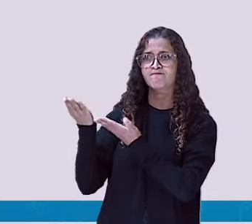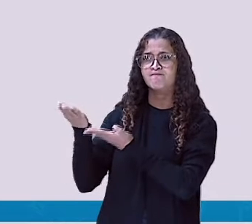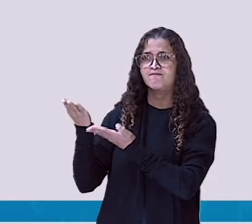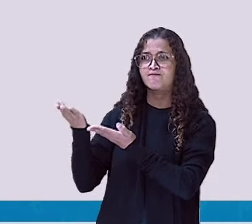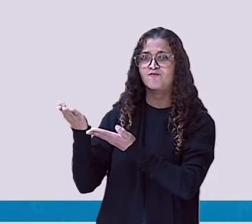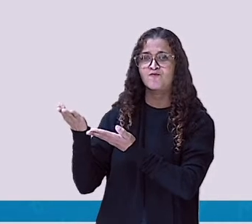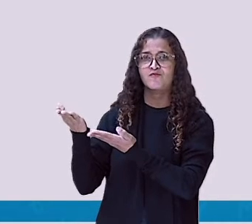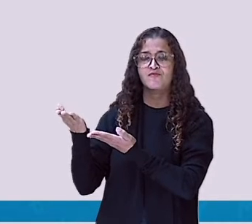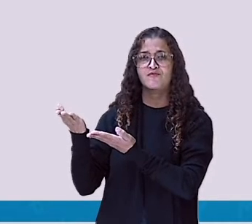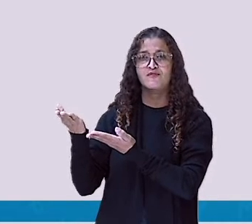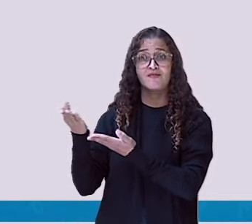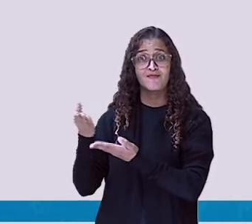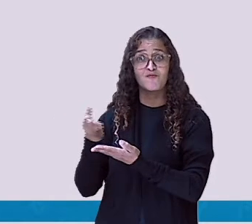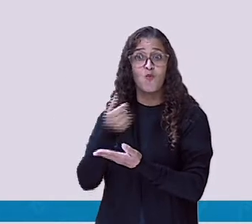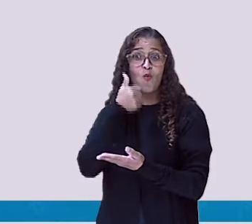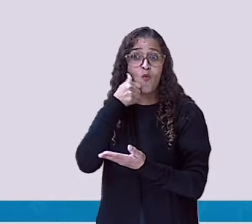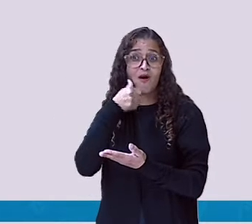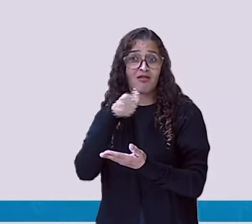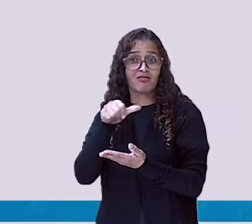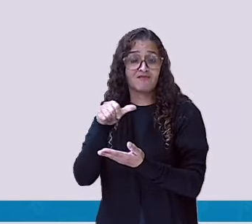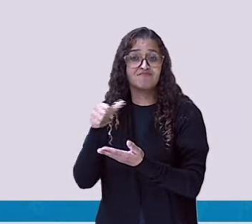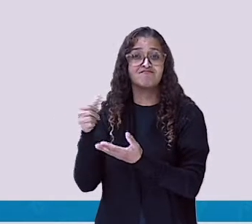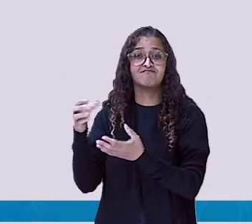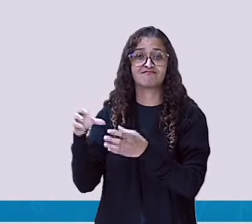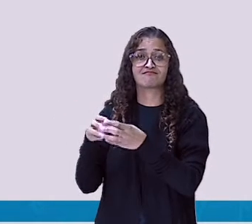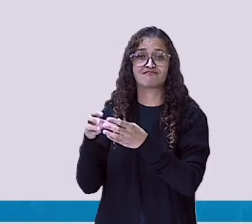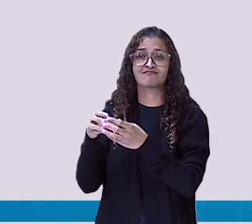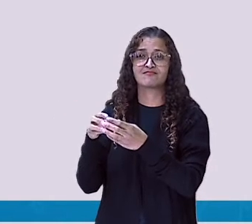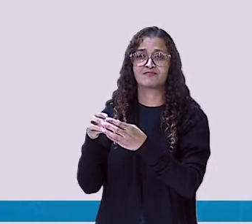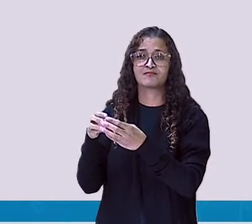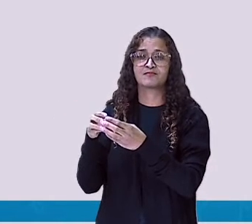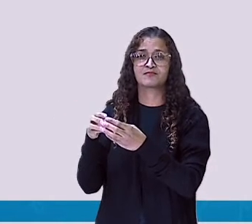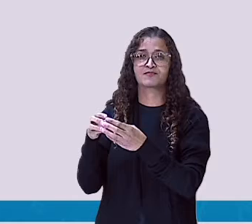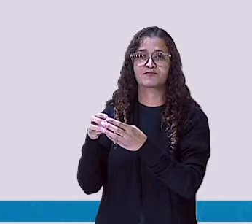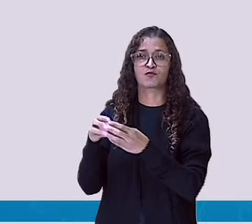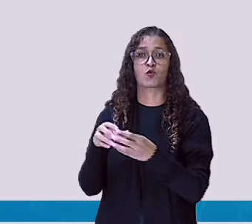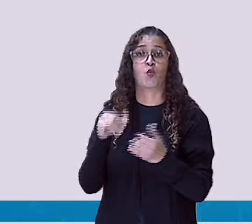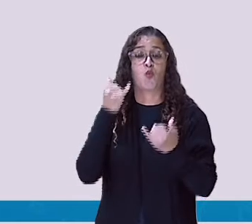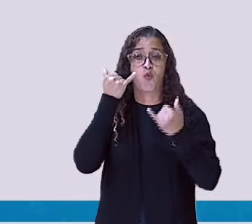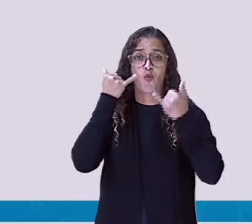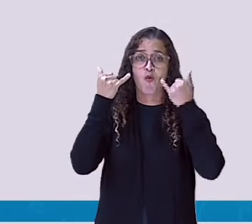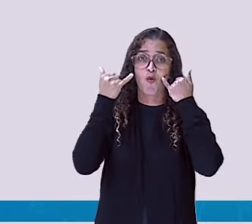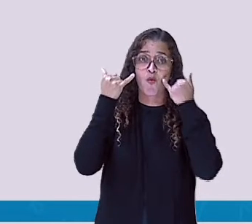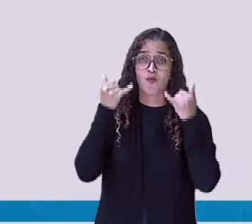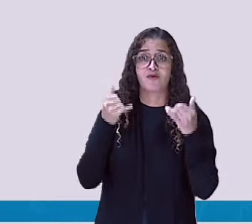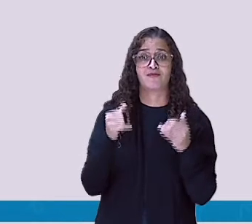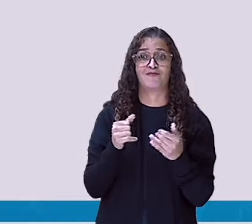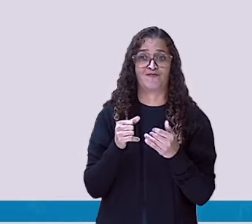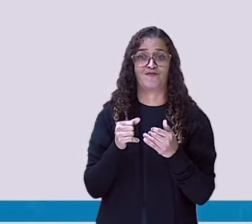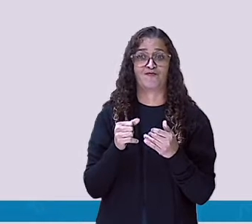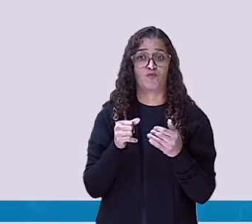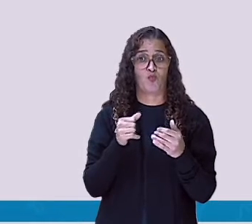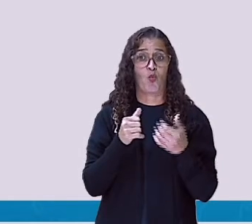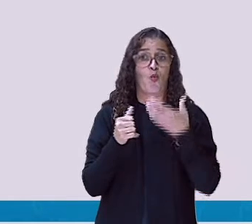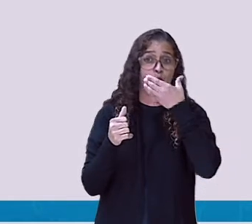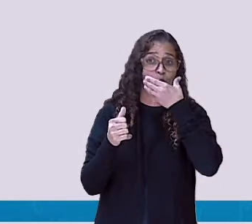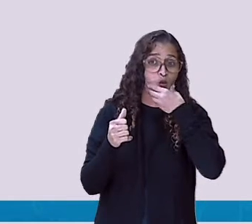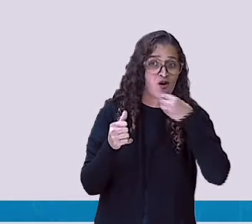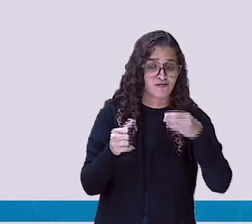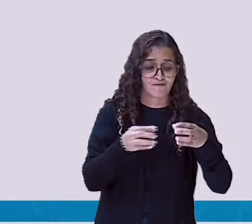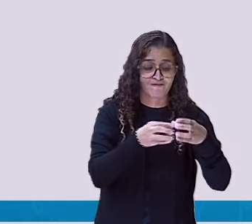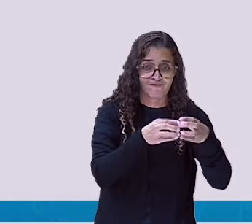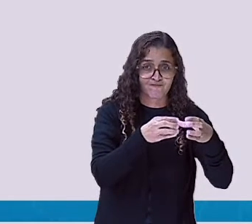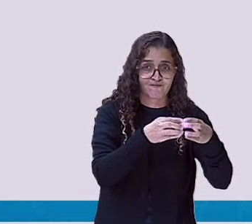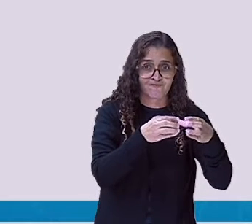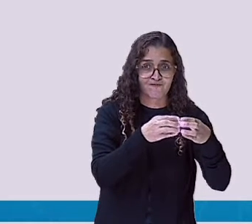eu coloquei o das meninas. Então, eu coloquei as informações dos meninos em